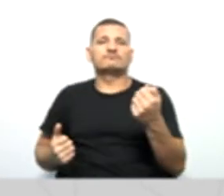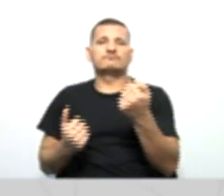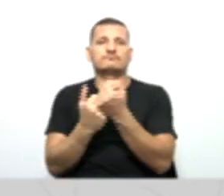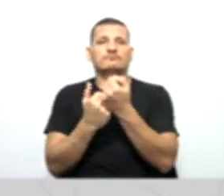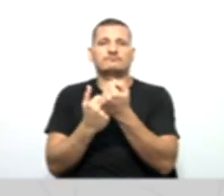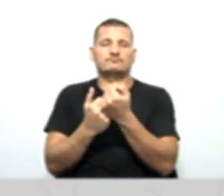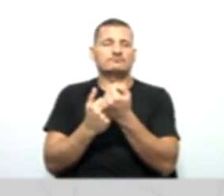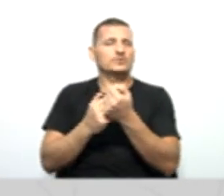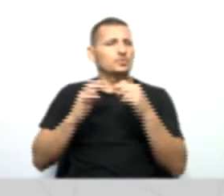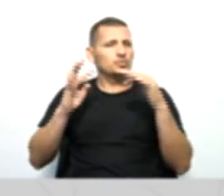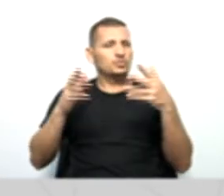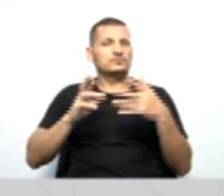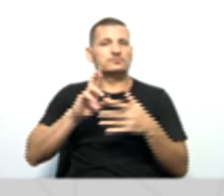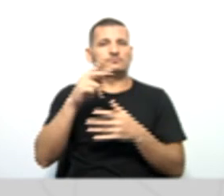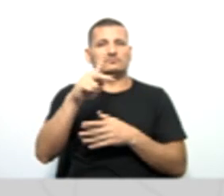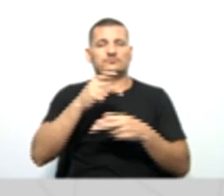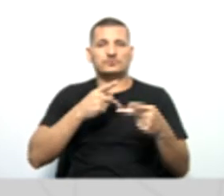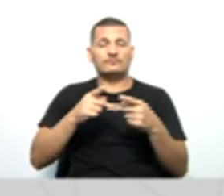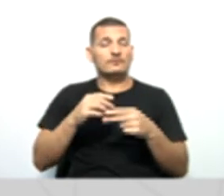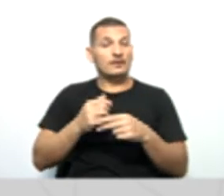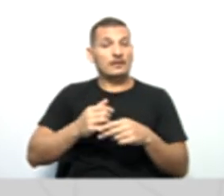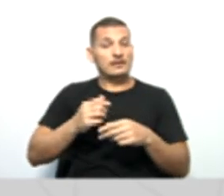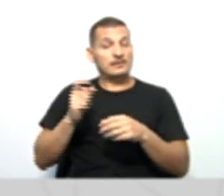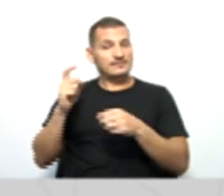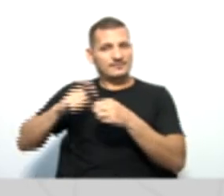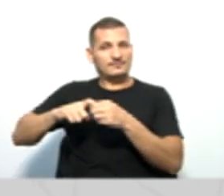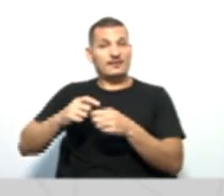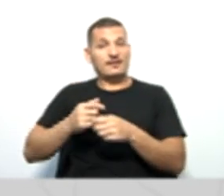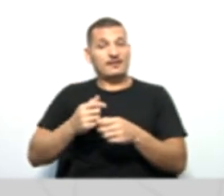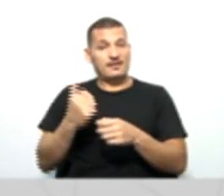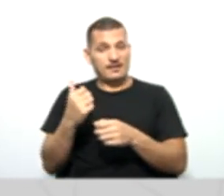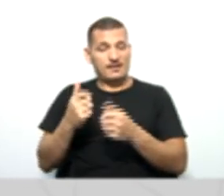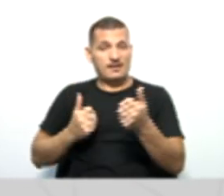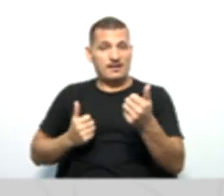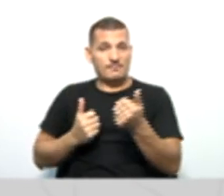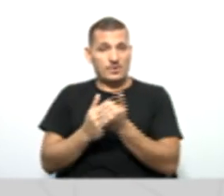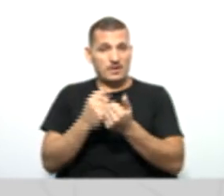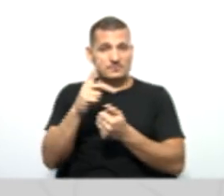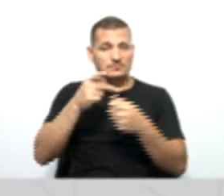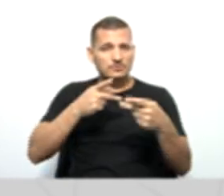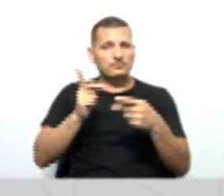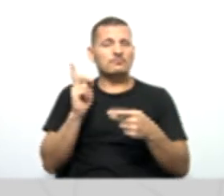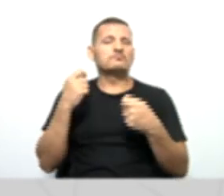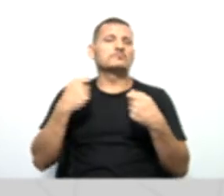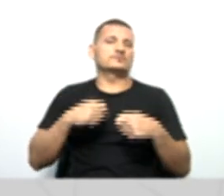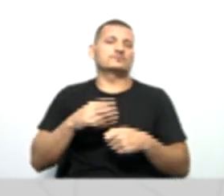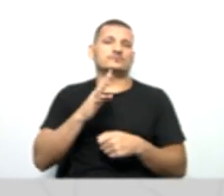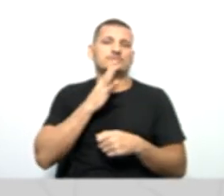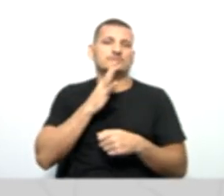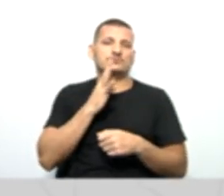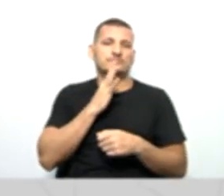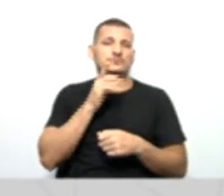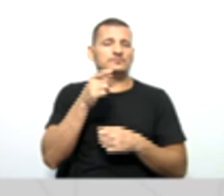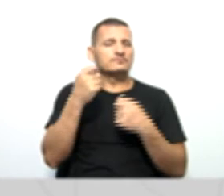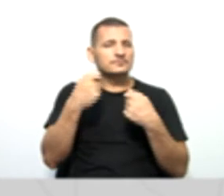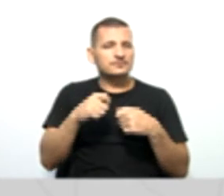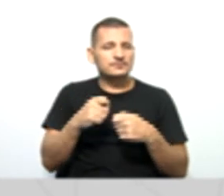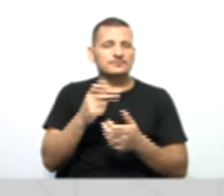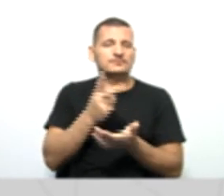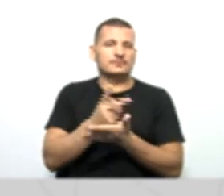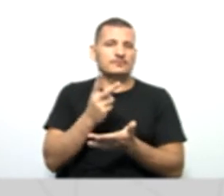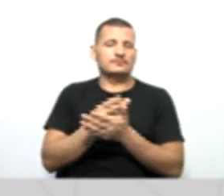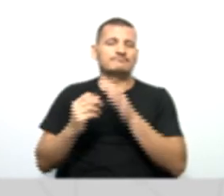projeto. Então, para ele apoiar todas as decisões do seu projeto, ele tem que conhecer. Então, você tem que constantemente